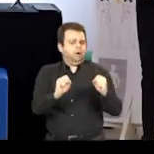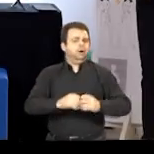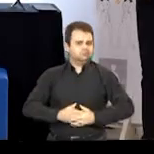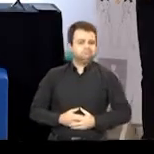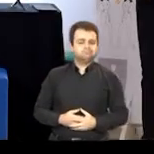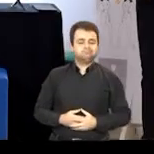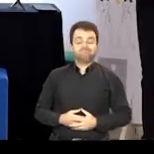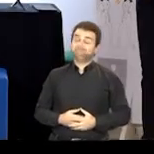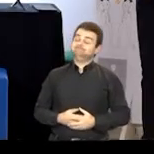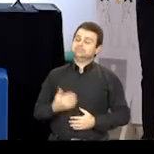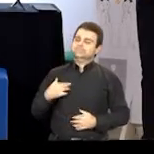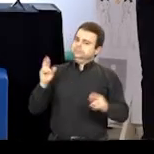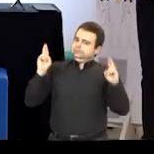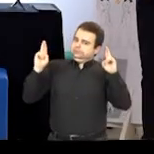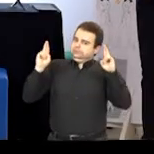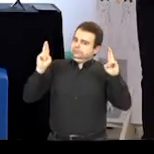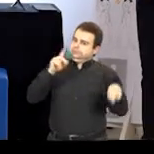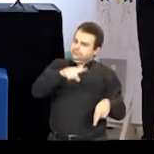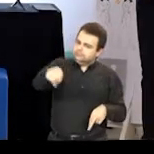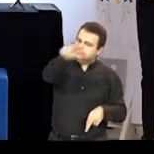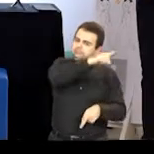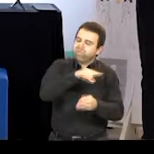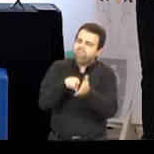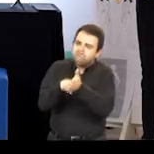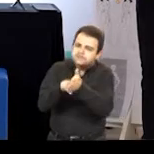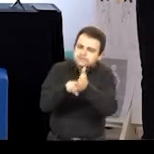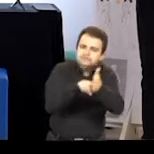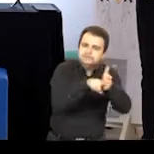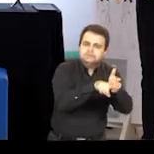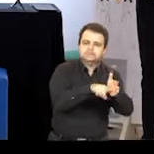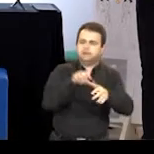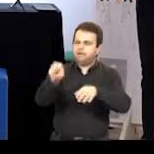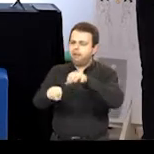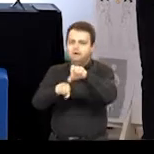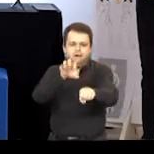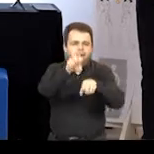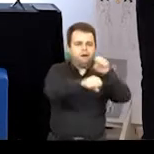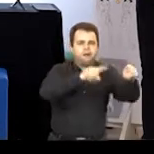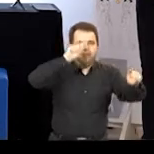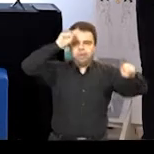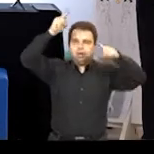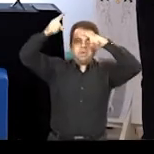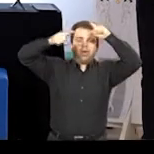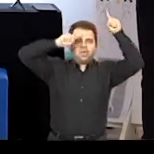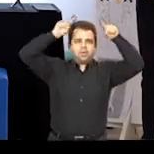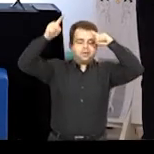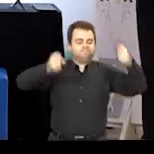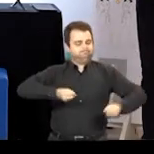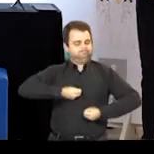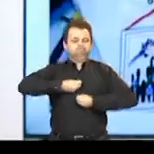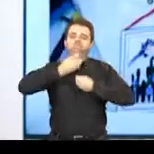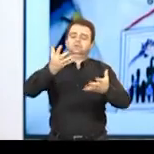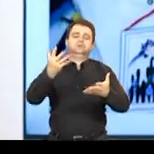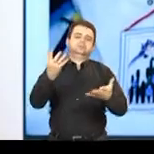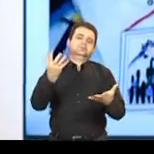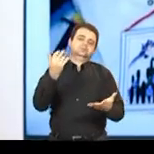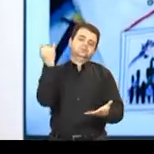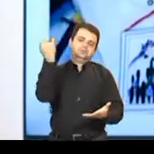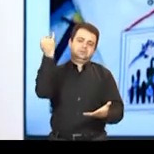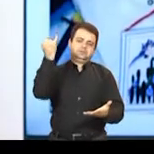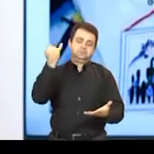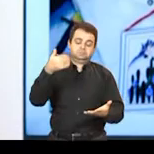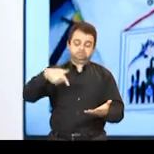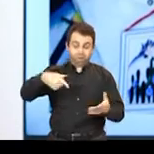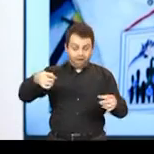eu desejo sinceramente que vocês pesquisem, se apropriem, criem, se expressem. E para